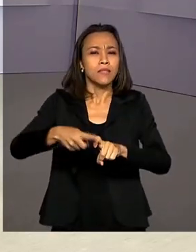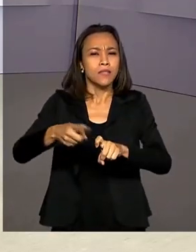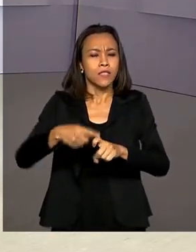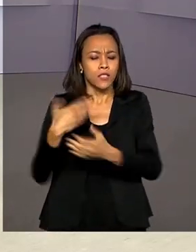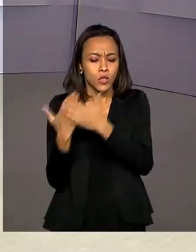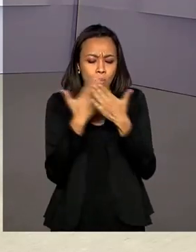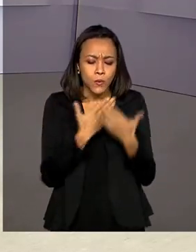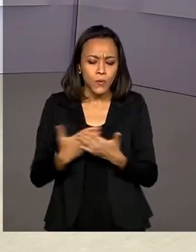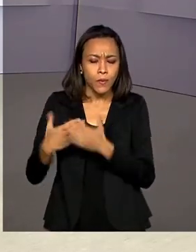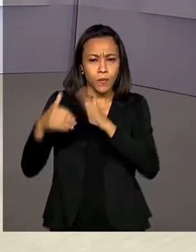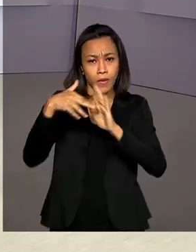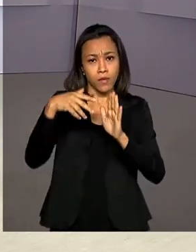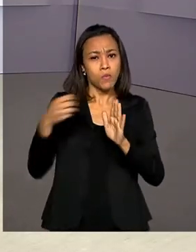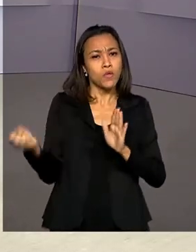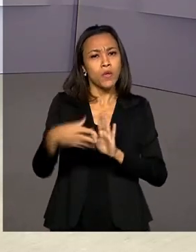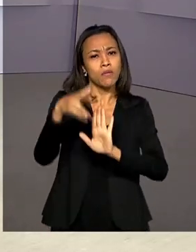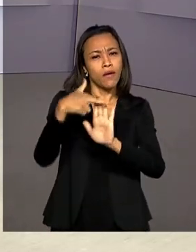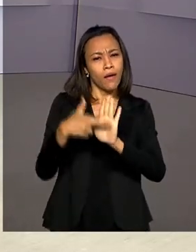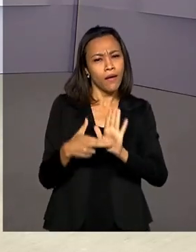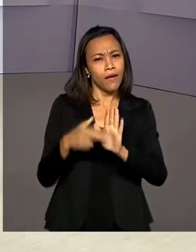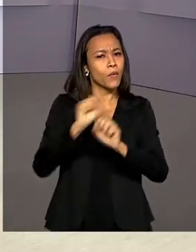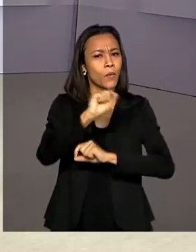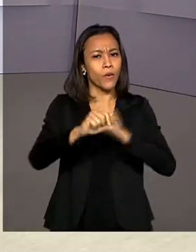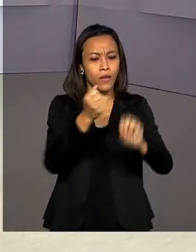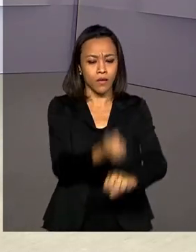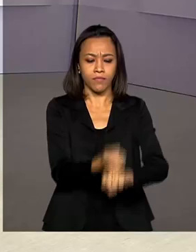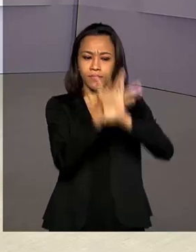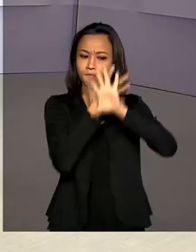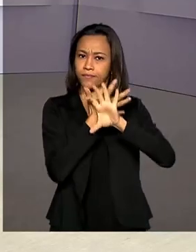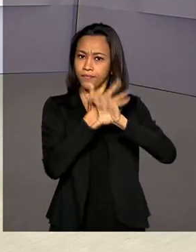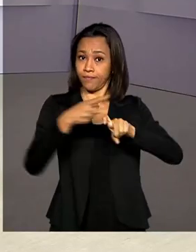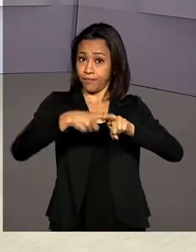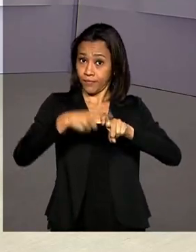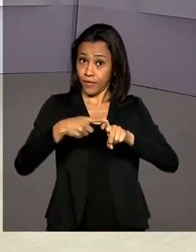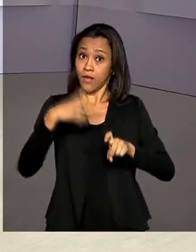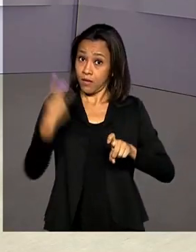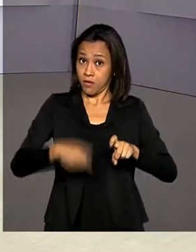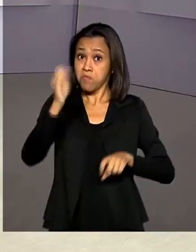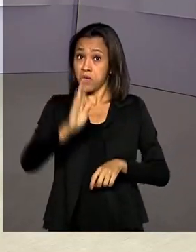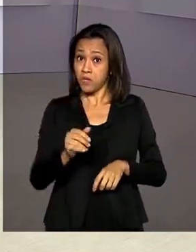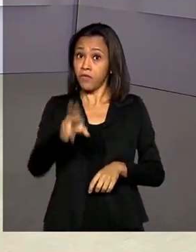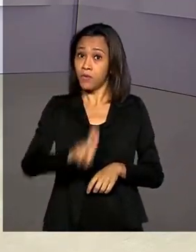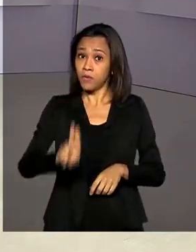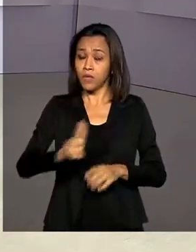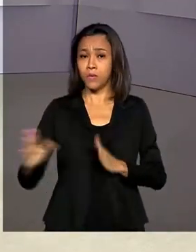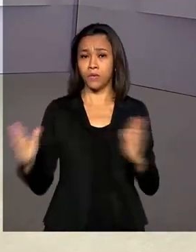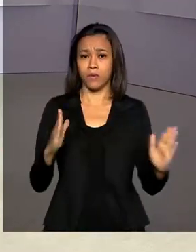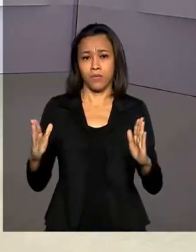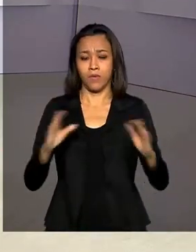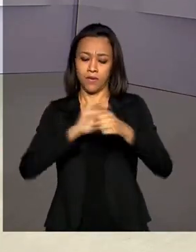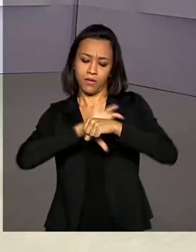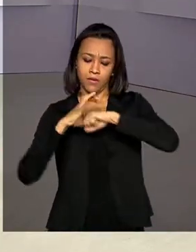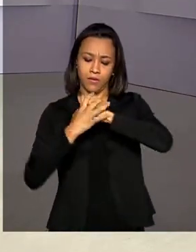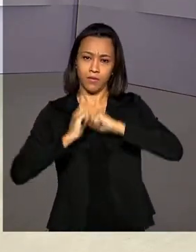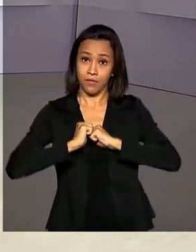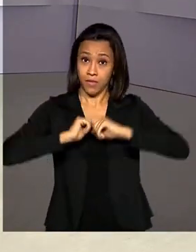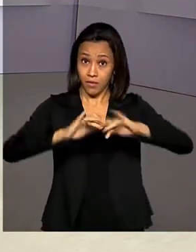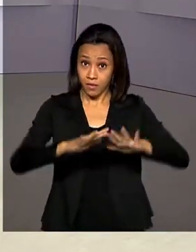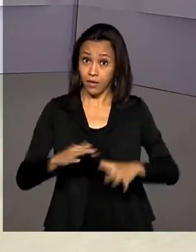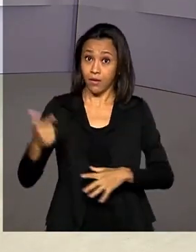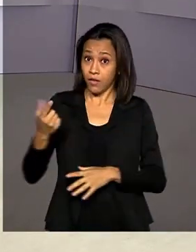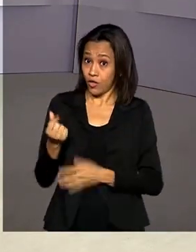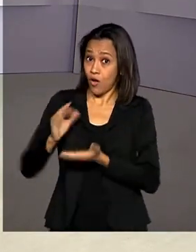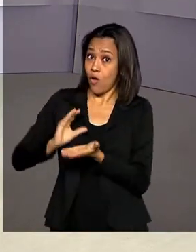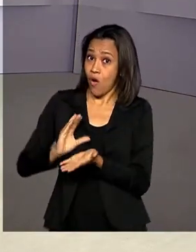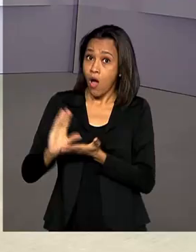a telemedicina. A prática vem sendo utilizada no país em caráter excepcional durante a pandemia. Junto com o recurso,